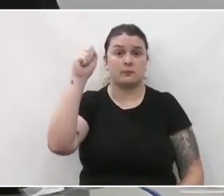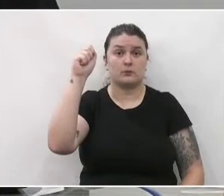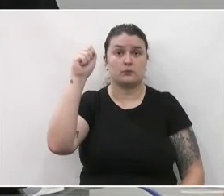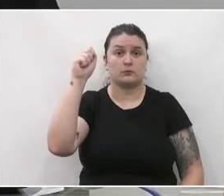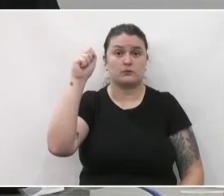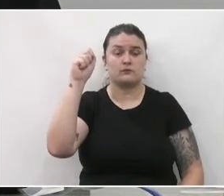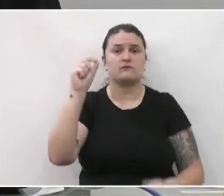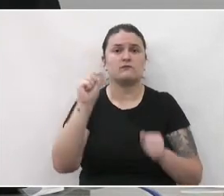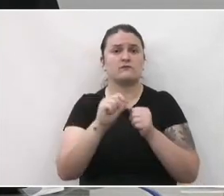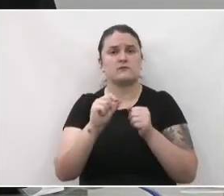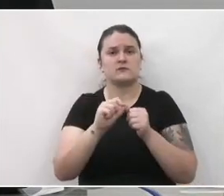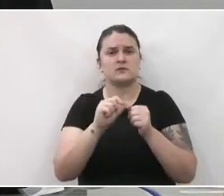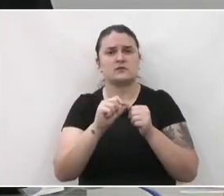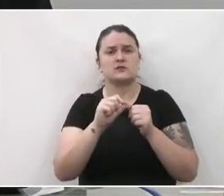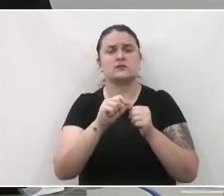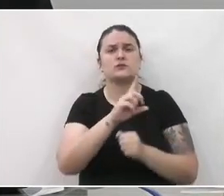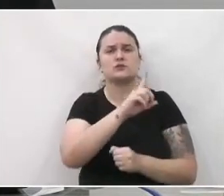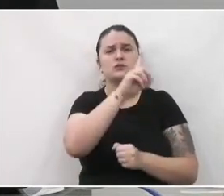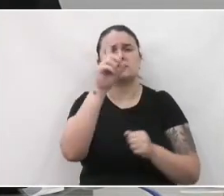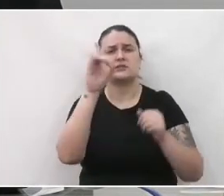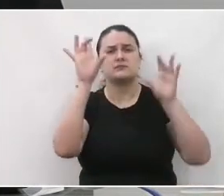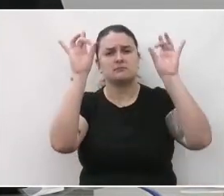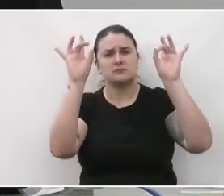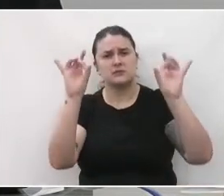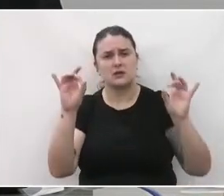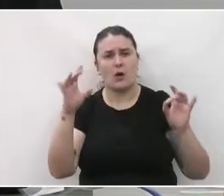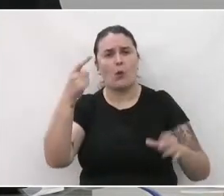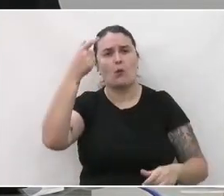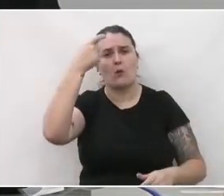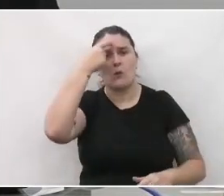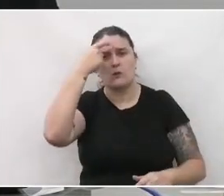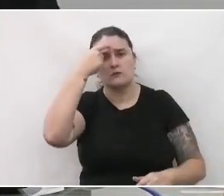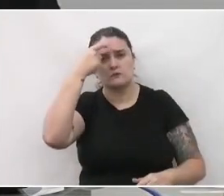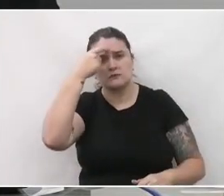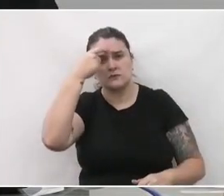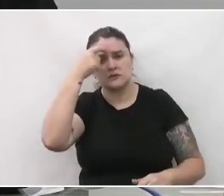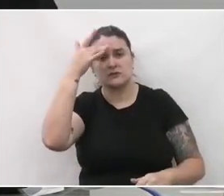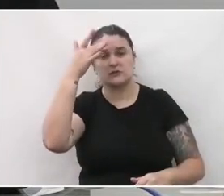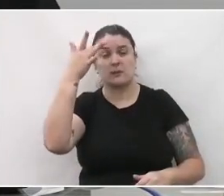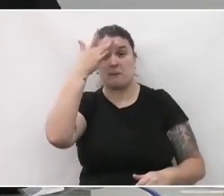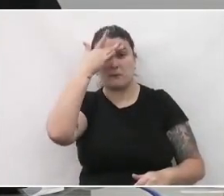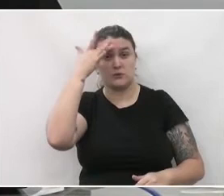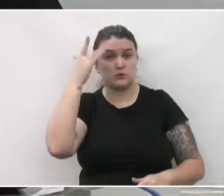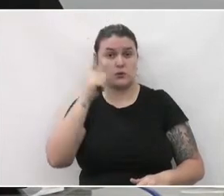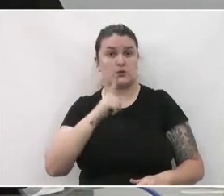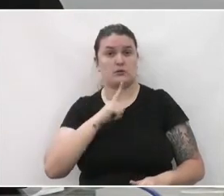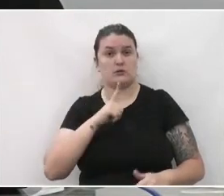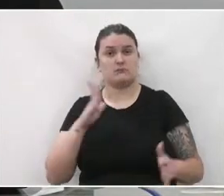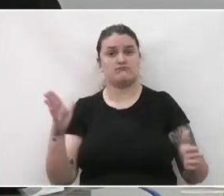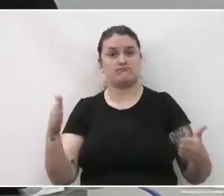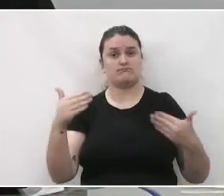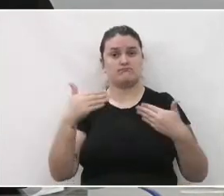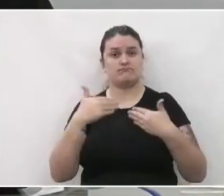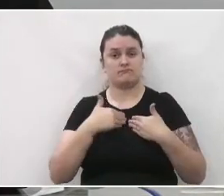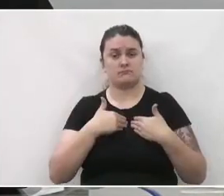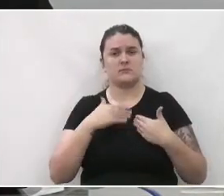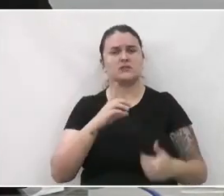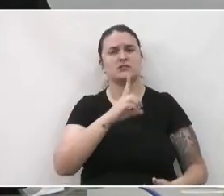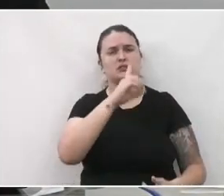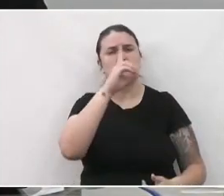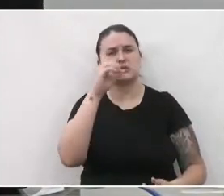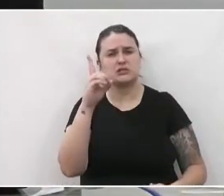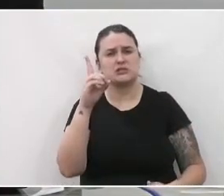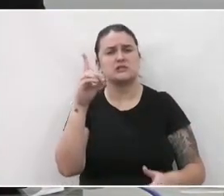foi celebrado o Dia Mundial da Conscientização do Autismo. Essa data tem o